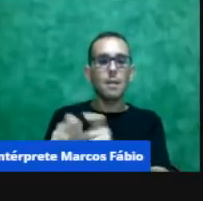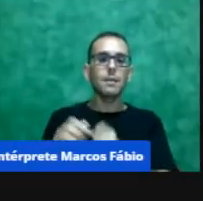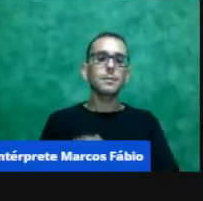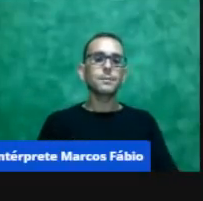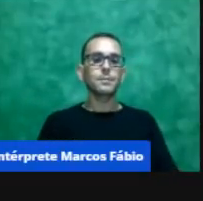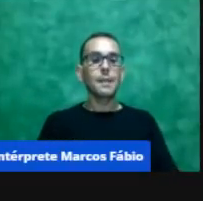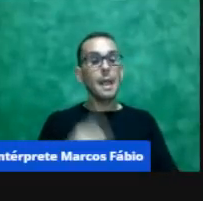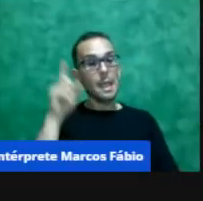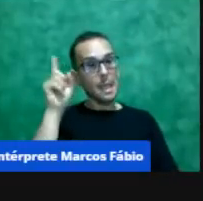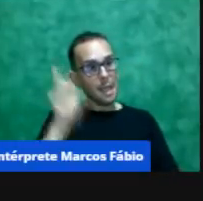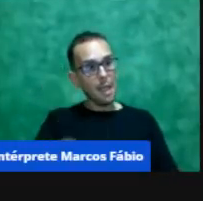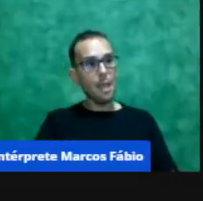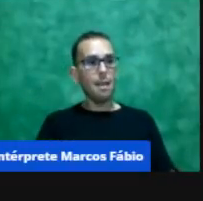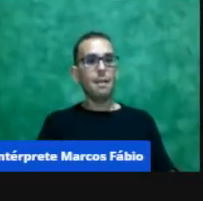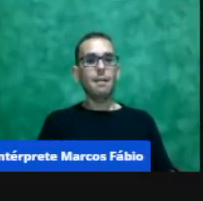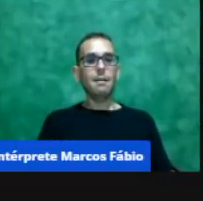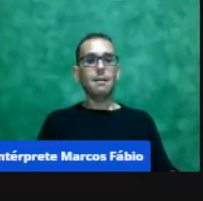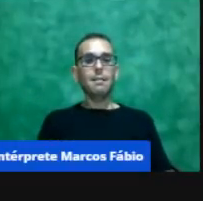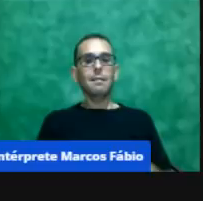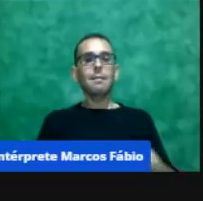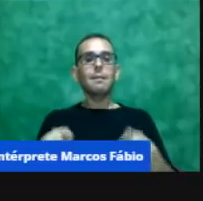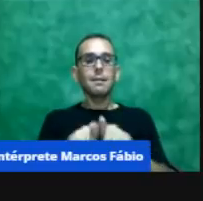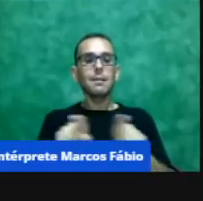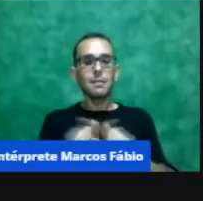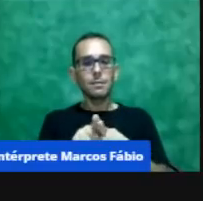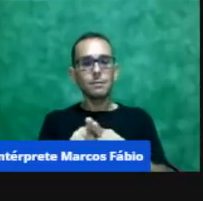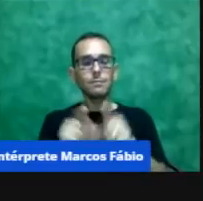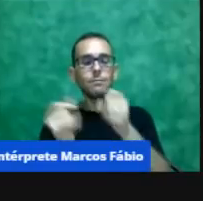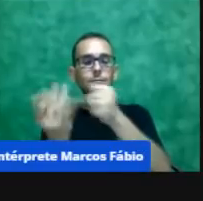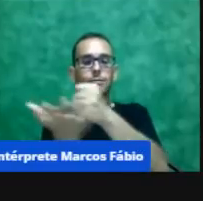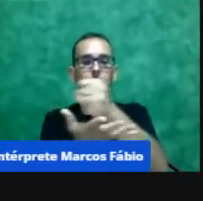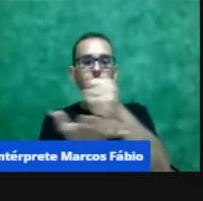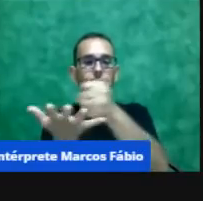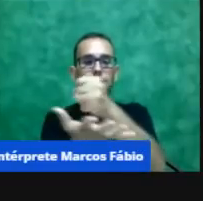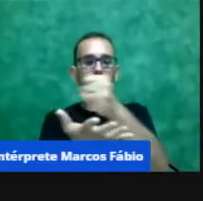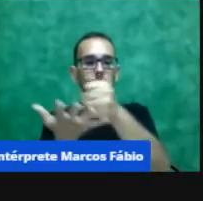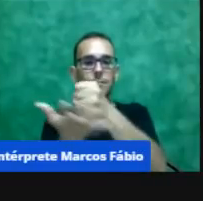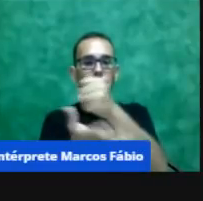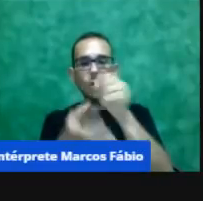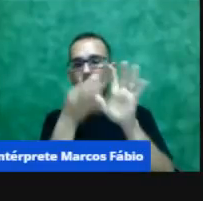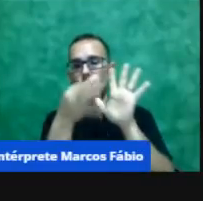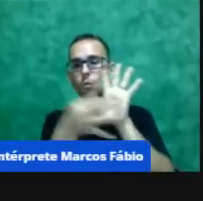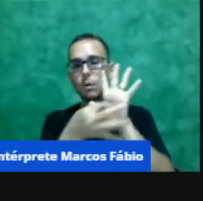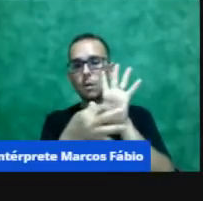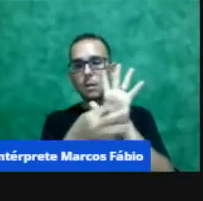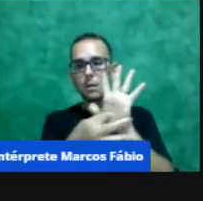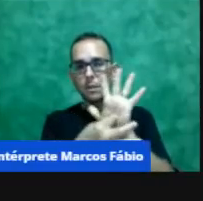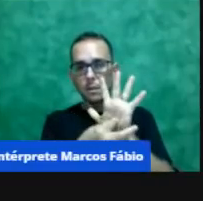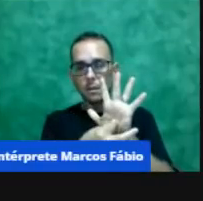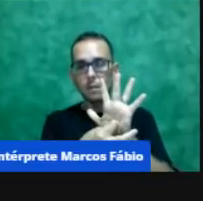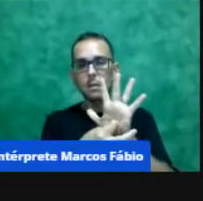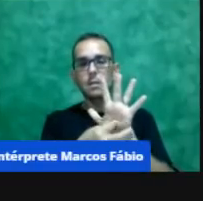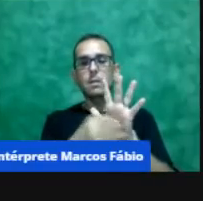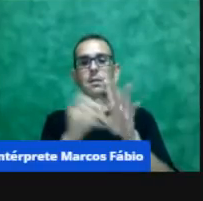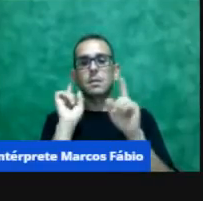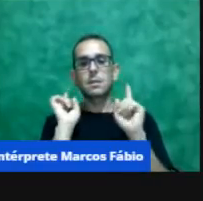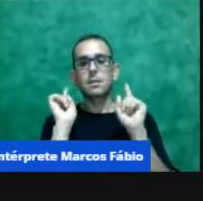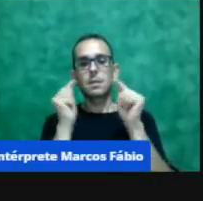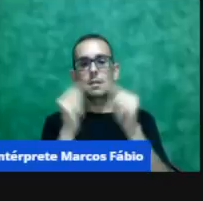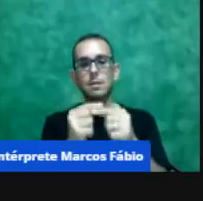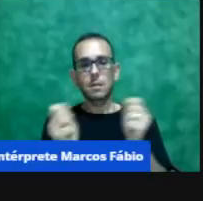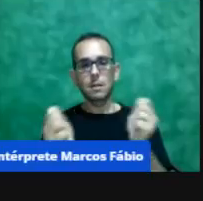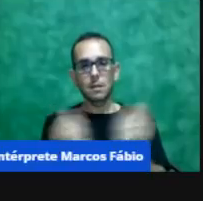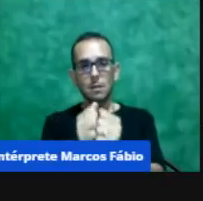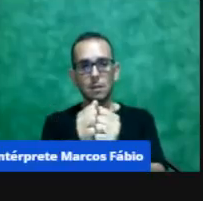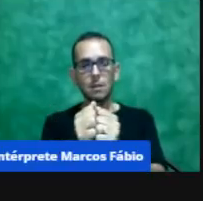é online, e ele se baseia nas propostas de Nascimento e Coutinho de 2016.